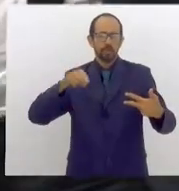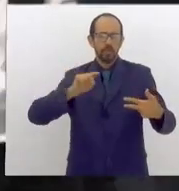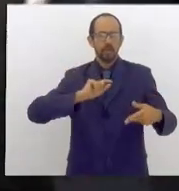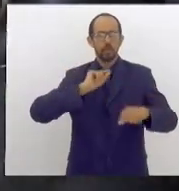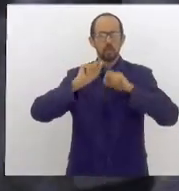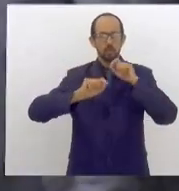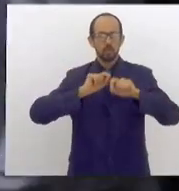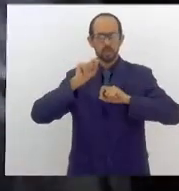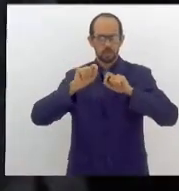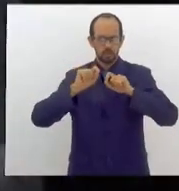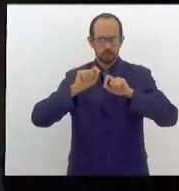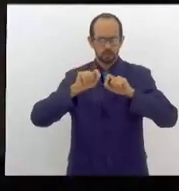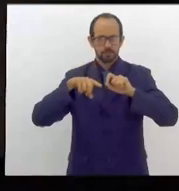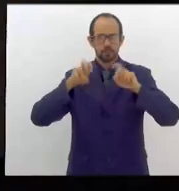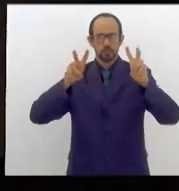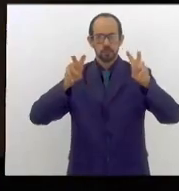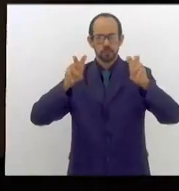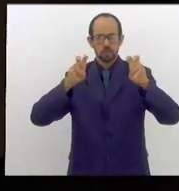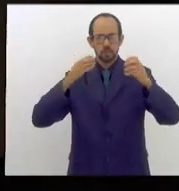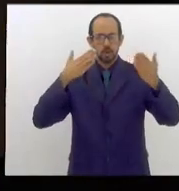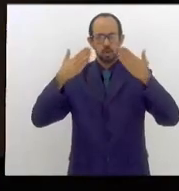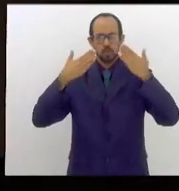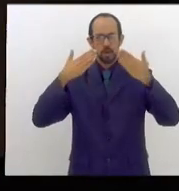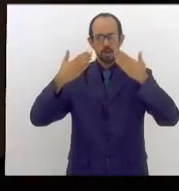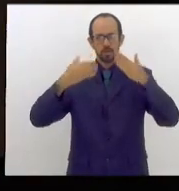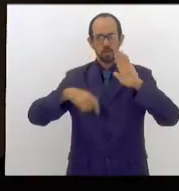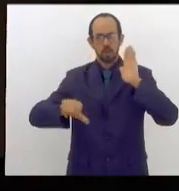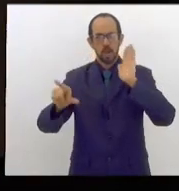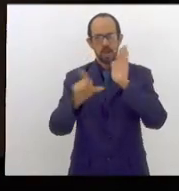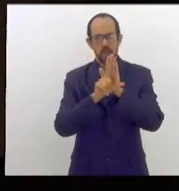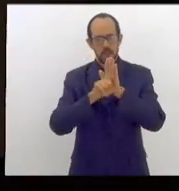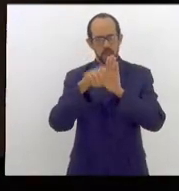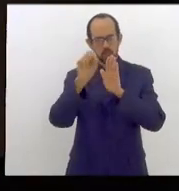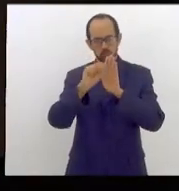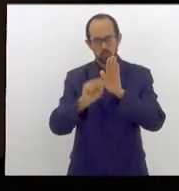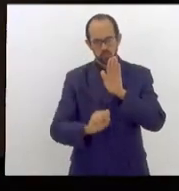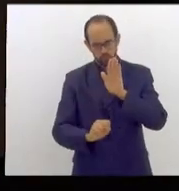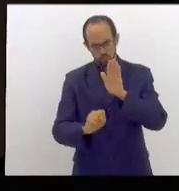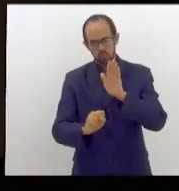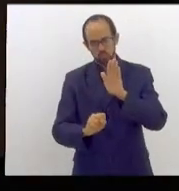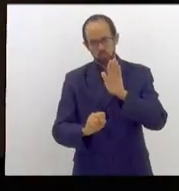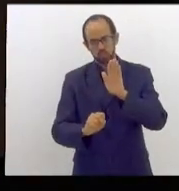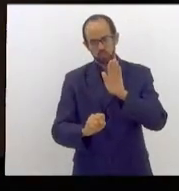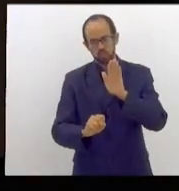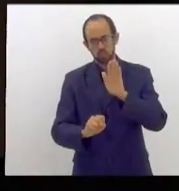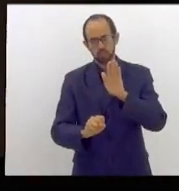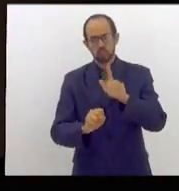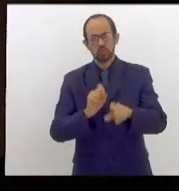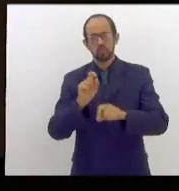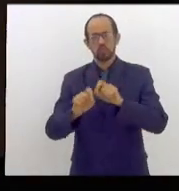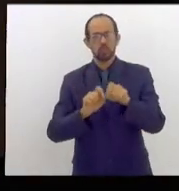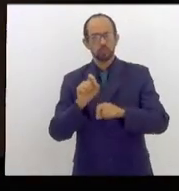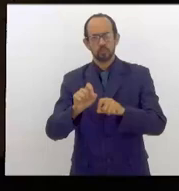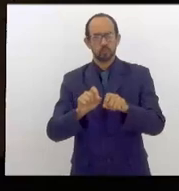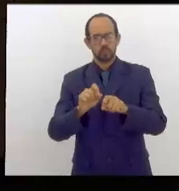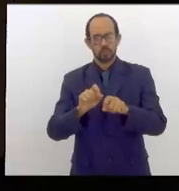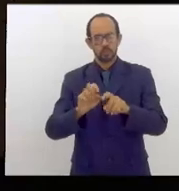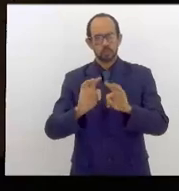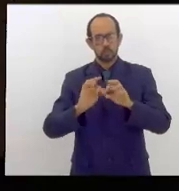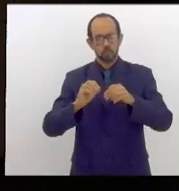justamente no que diz respeito à comparação com a legislação do Sul é que todo posterior